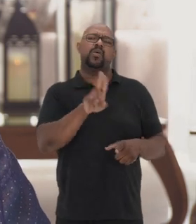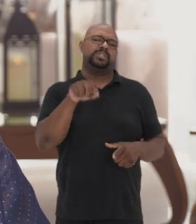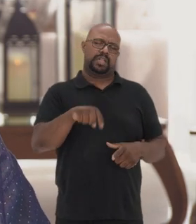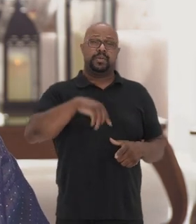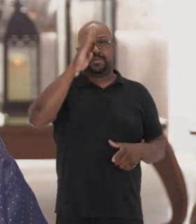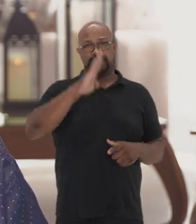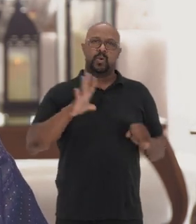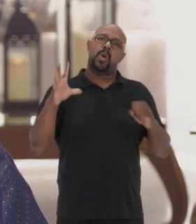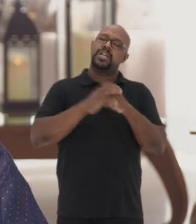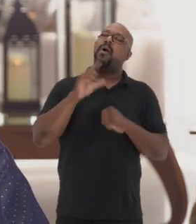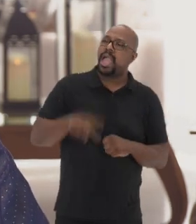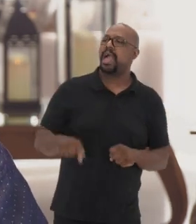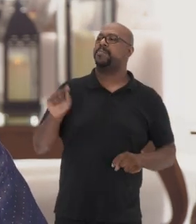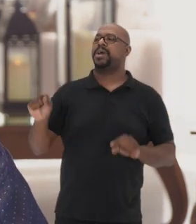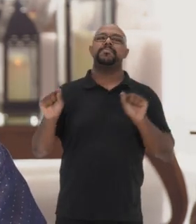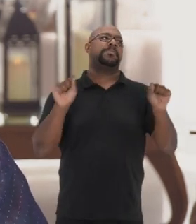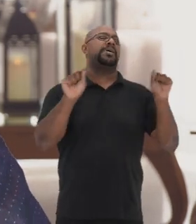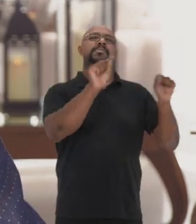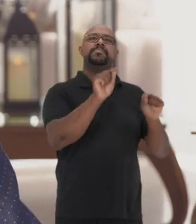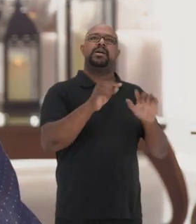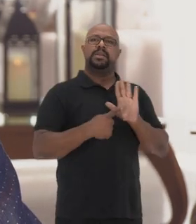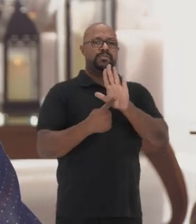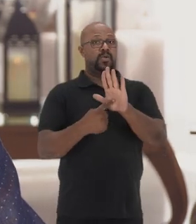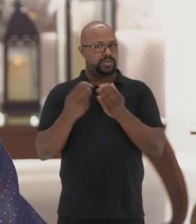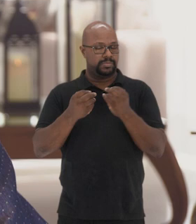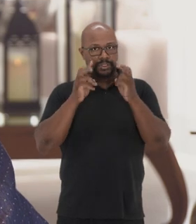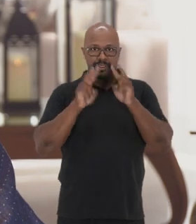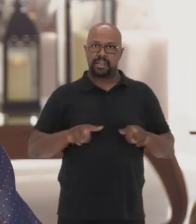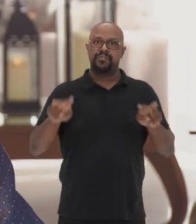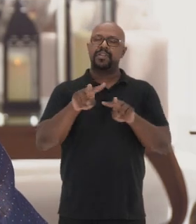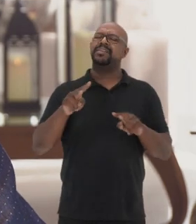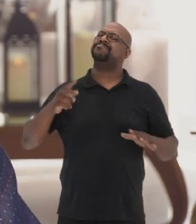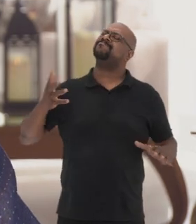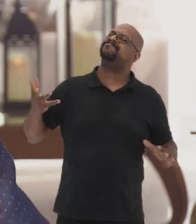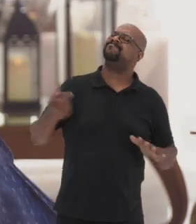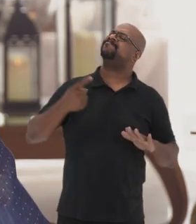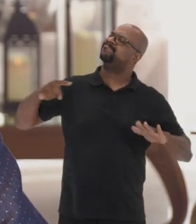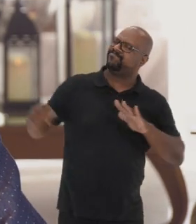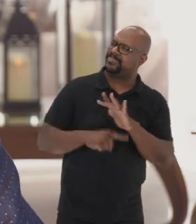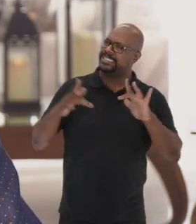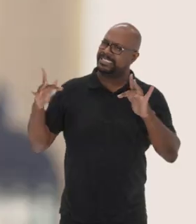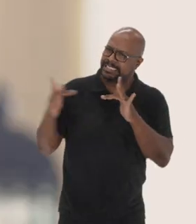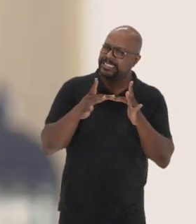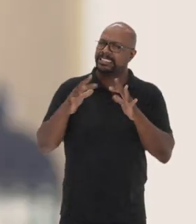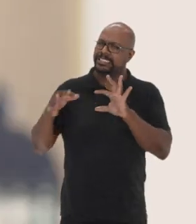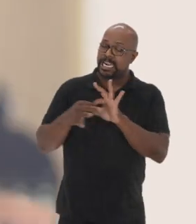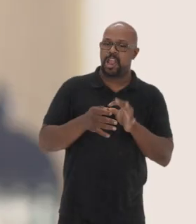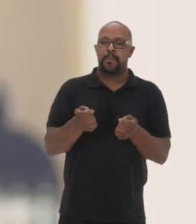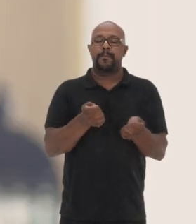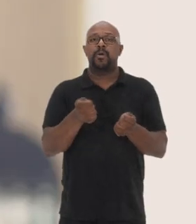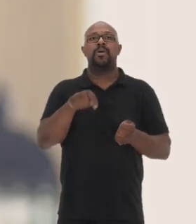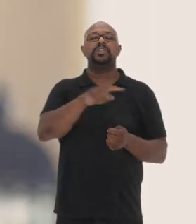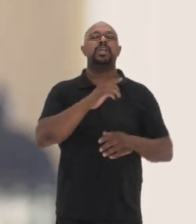vem desses locais e demonstram como estamos vendo a profunda ligação e até mesmo monopólio